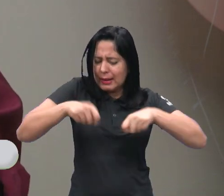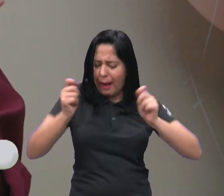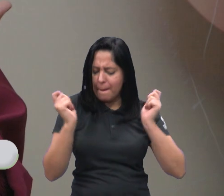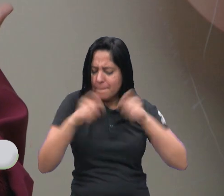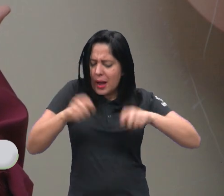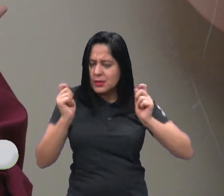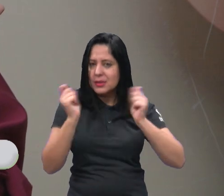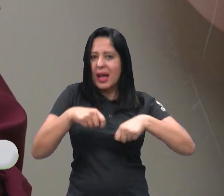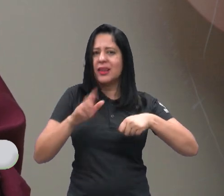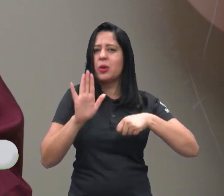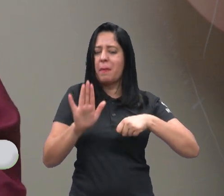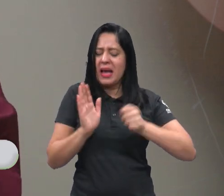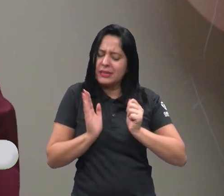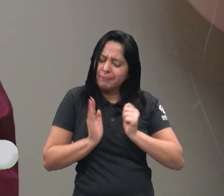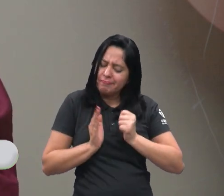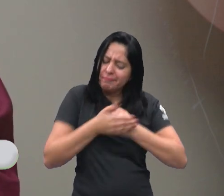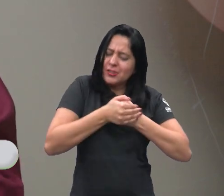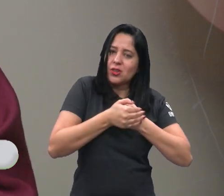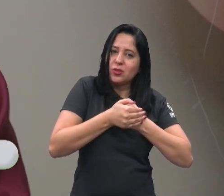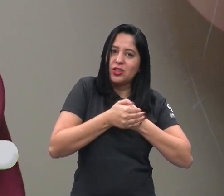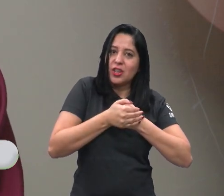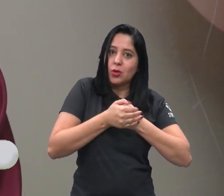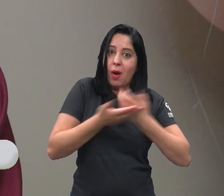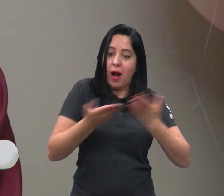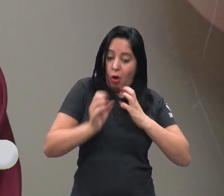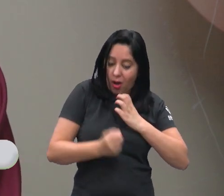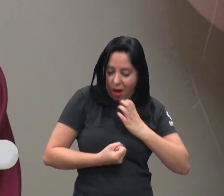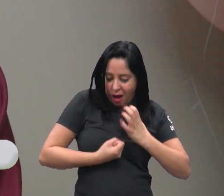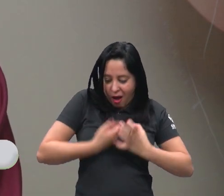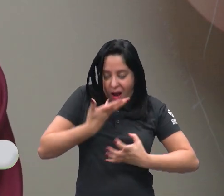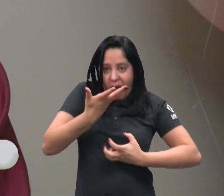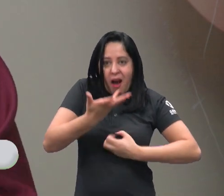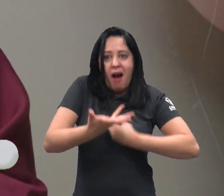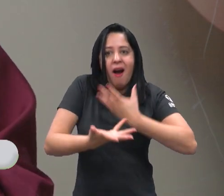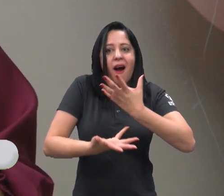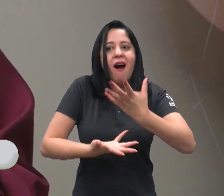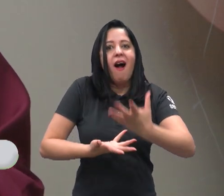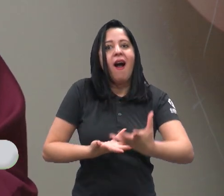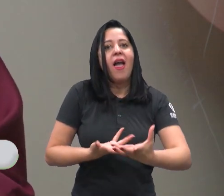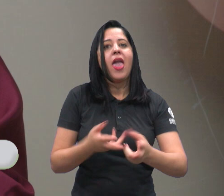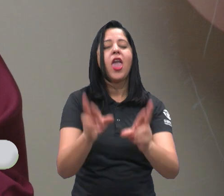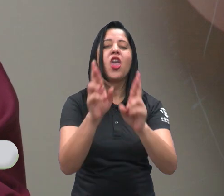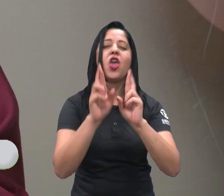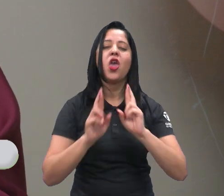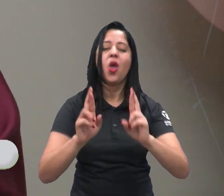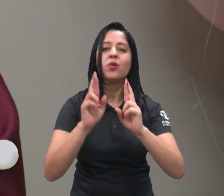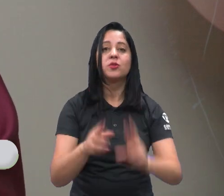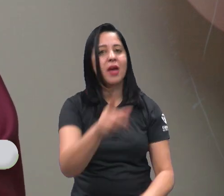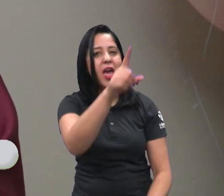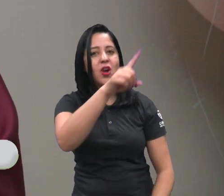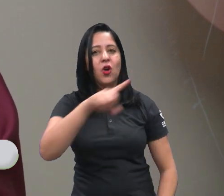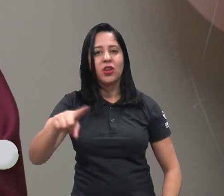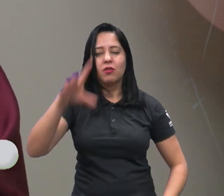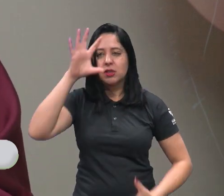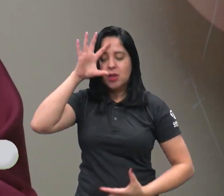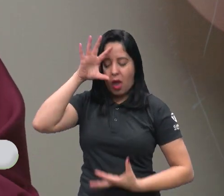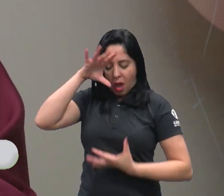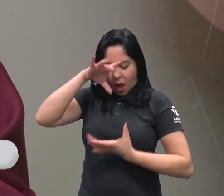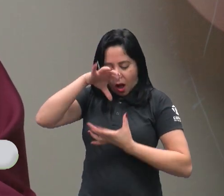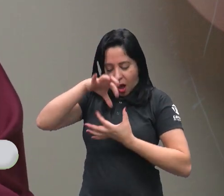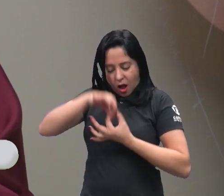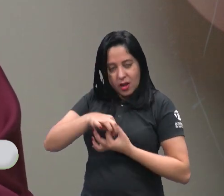mais amoroso, quem sabe? Então eu espero que depois desse episódio você se conecte mais com seus valores